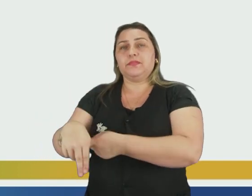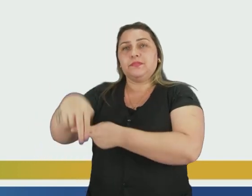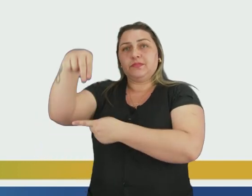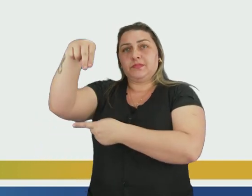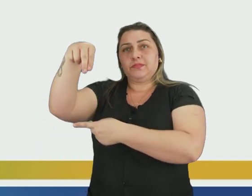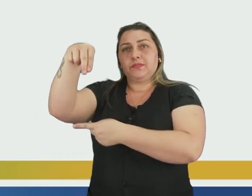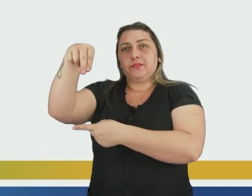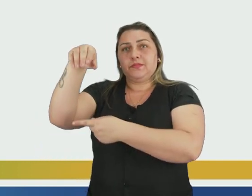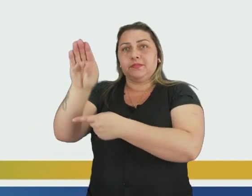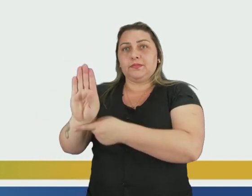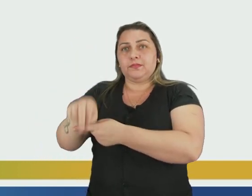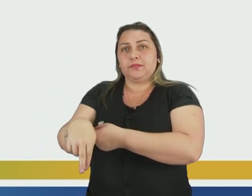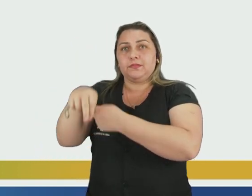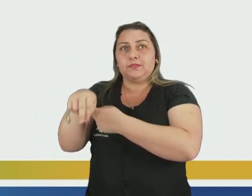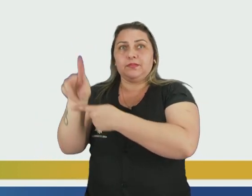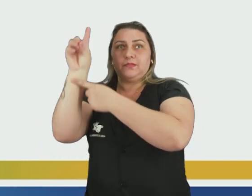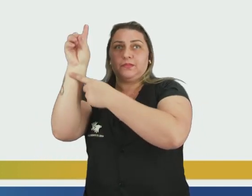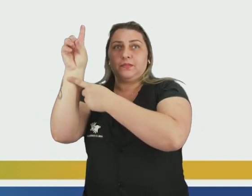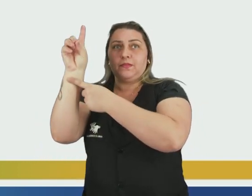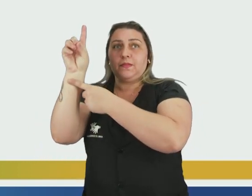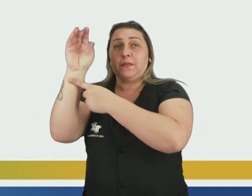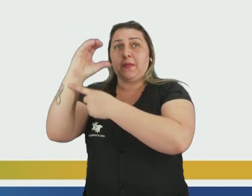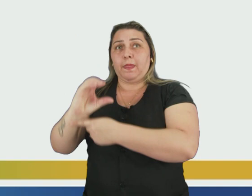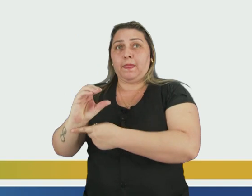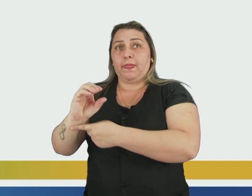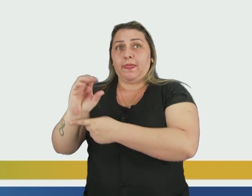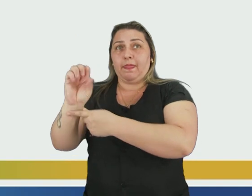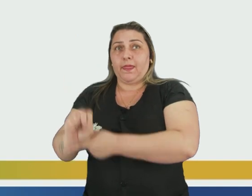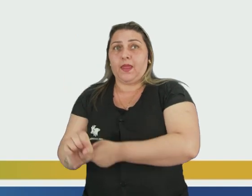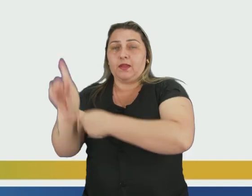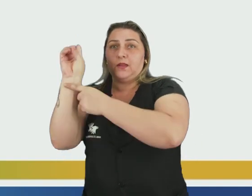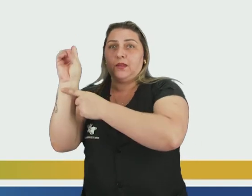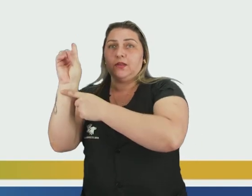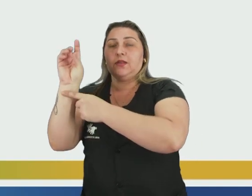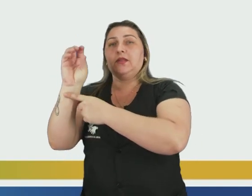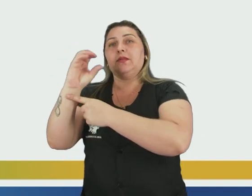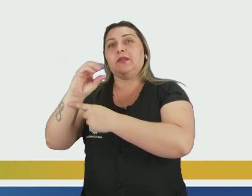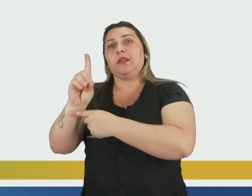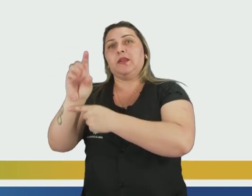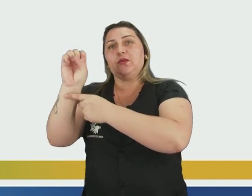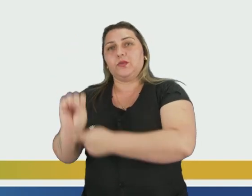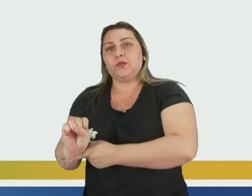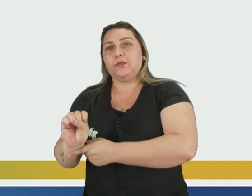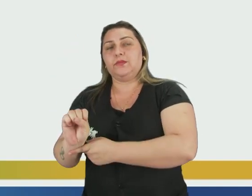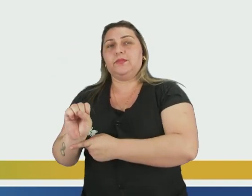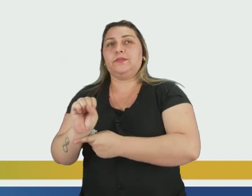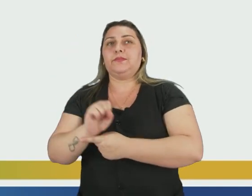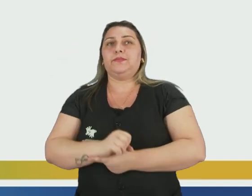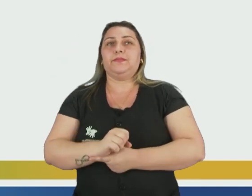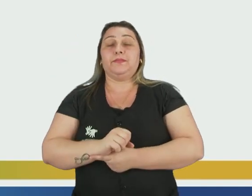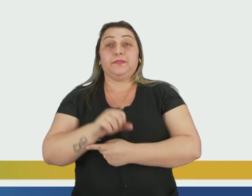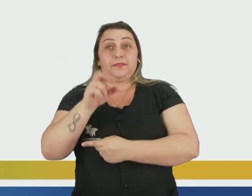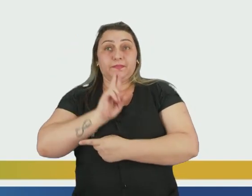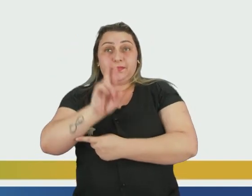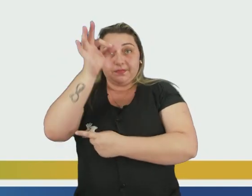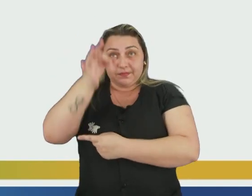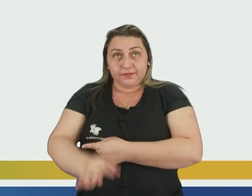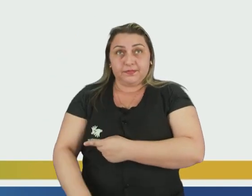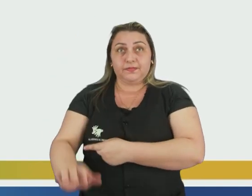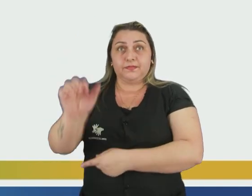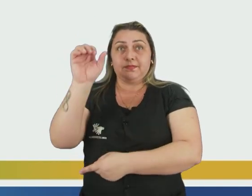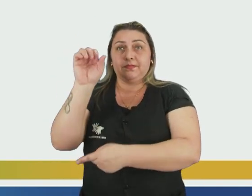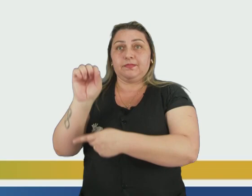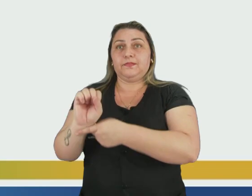A. Norte, B. Nordeste, C. Sudeste, D. Sul. A resposta correta é a